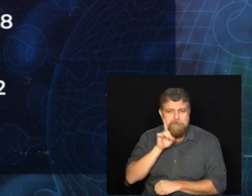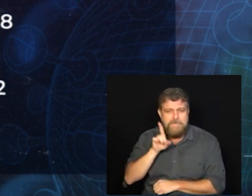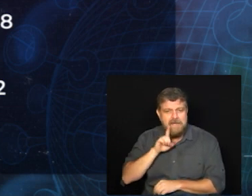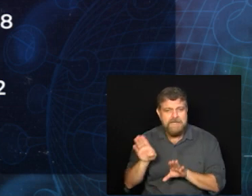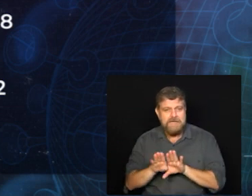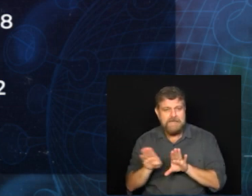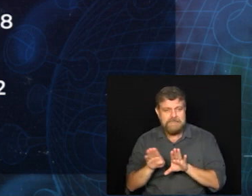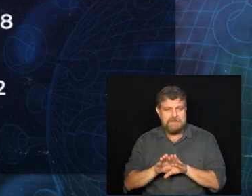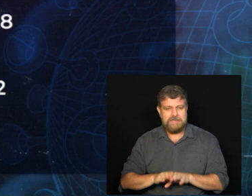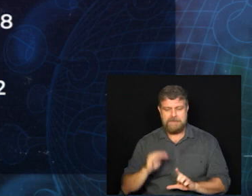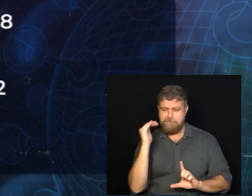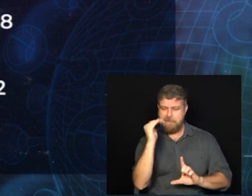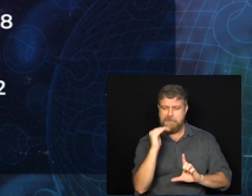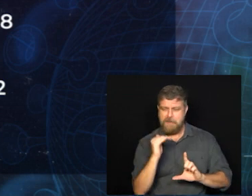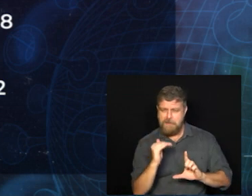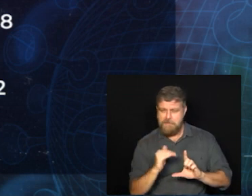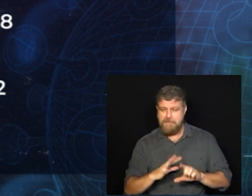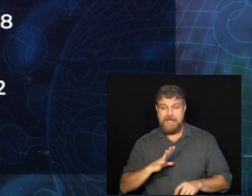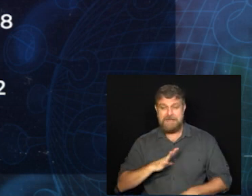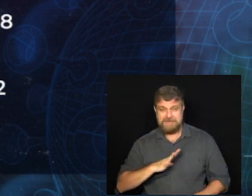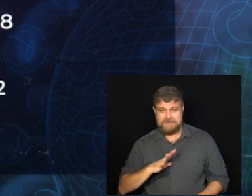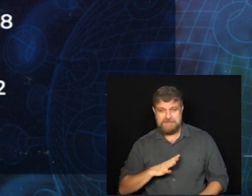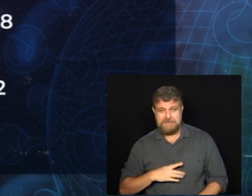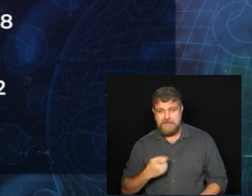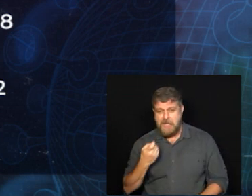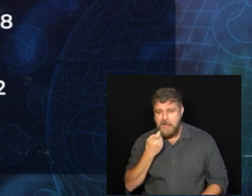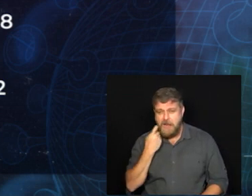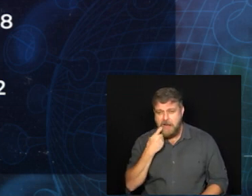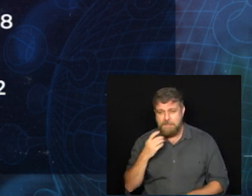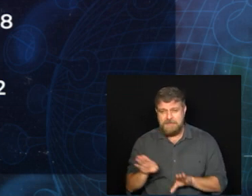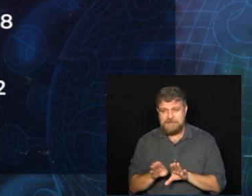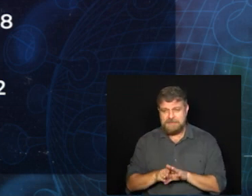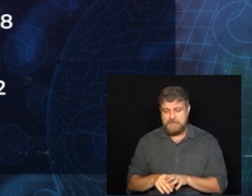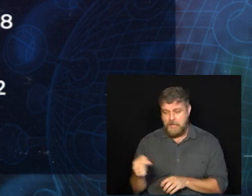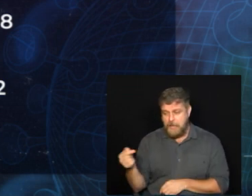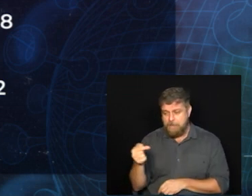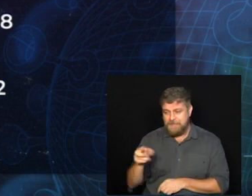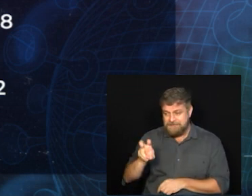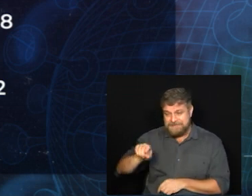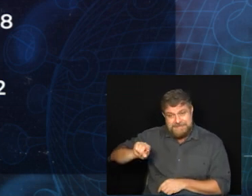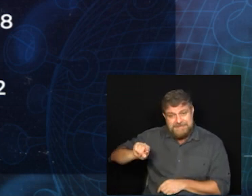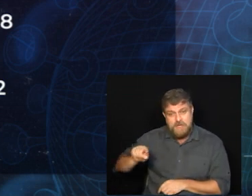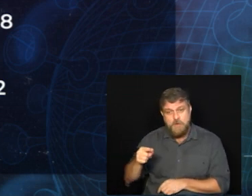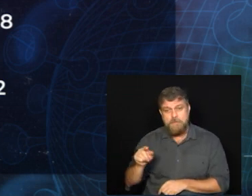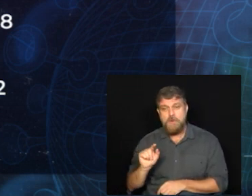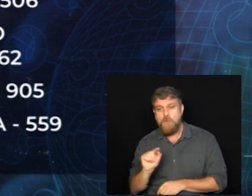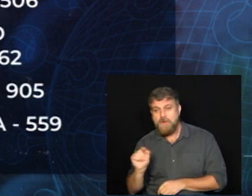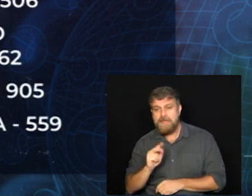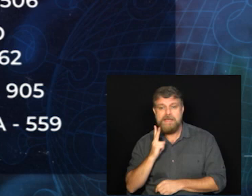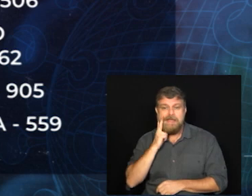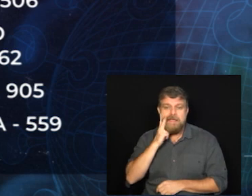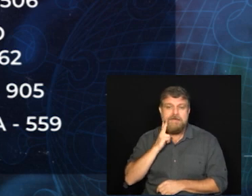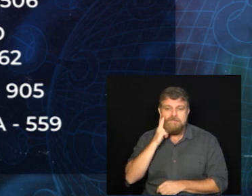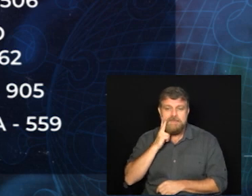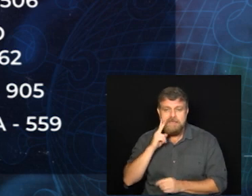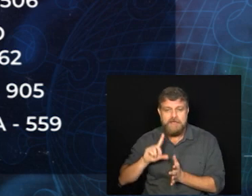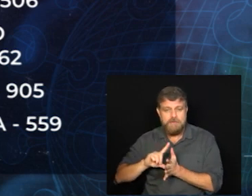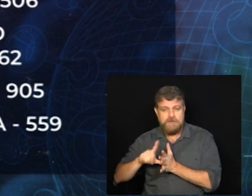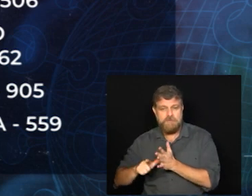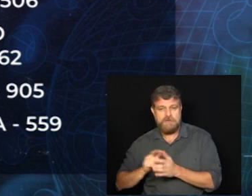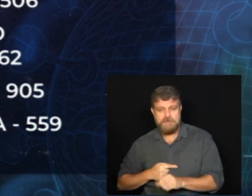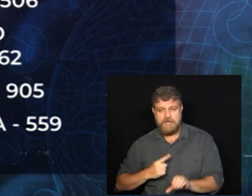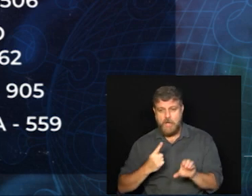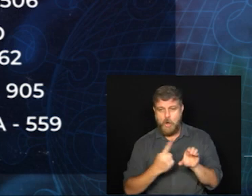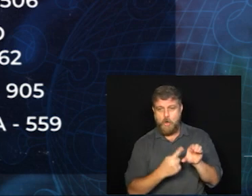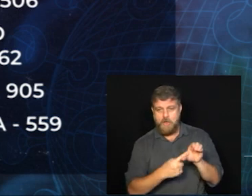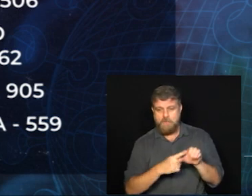Hortolândia, Paulínia, Valinhos, Itatiba e cidades com menos de 5.000 casos, Vinhedo, depois nós temos